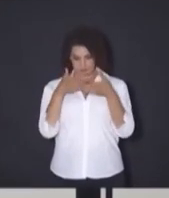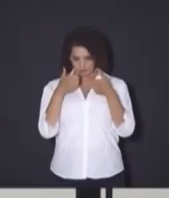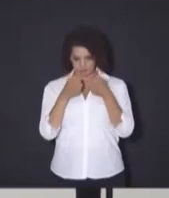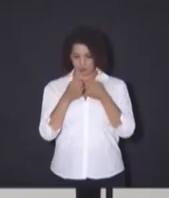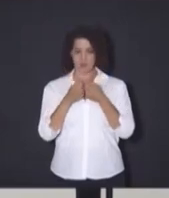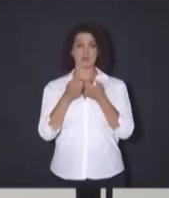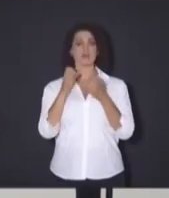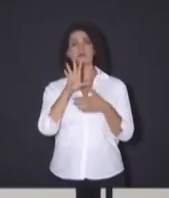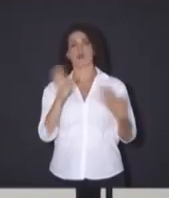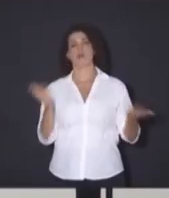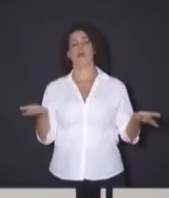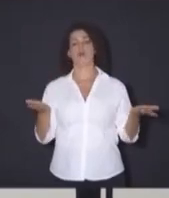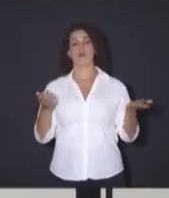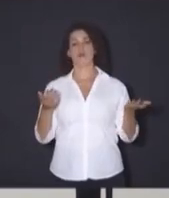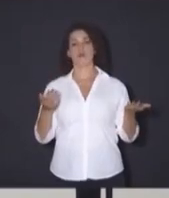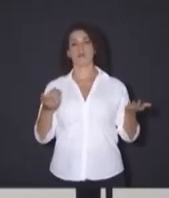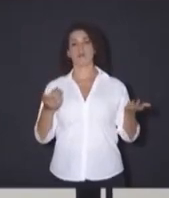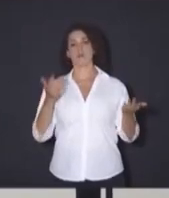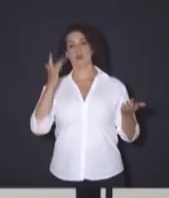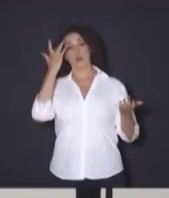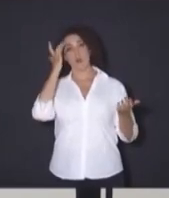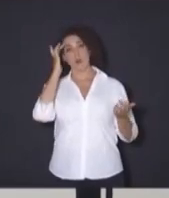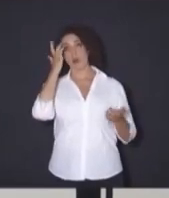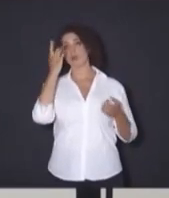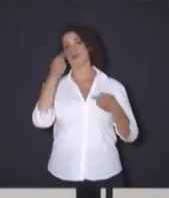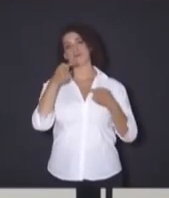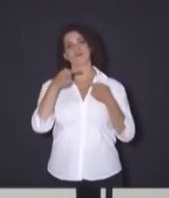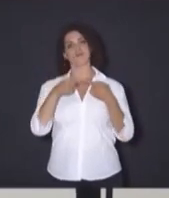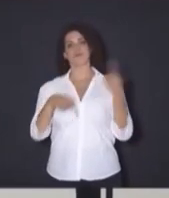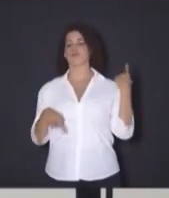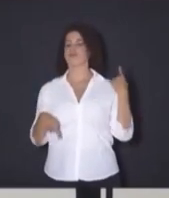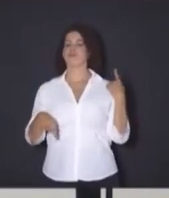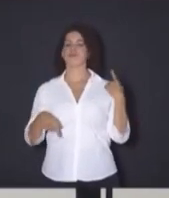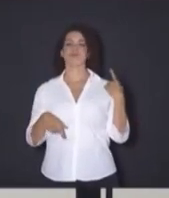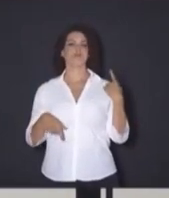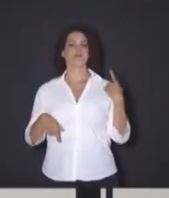entendi. E é uma coisa que eu acho que não combina